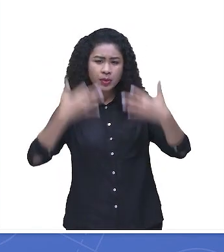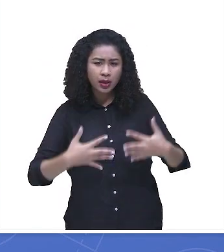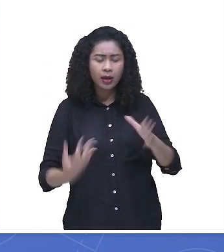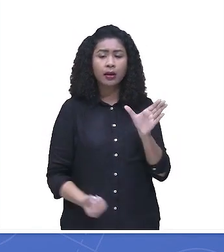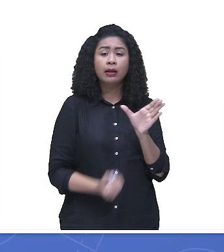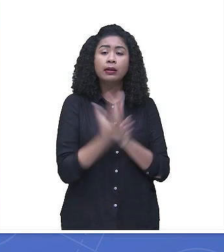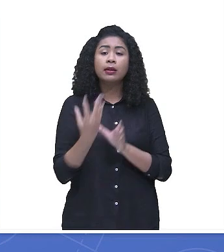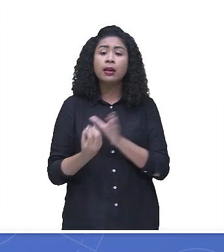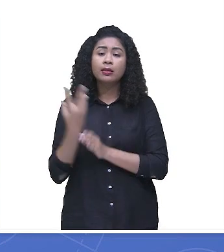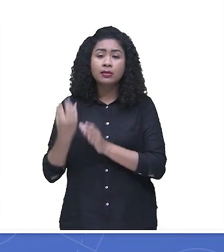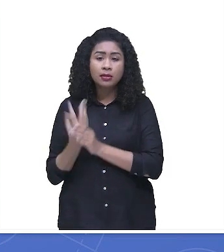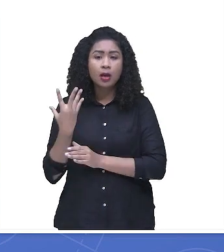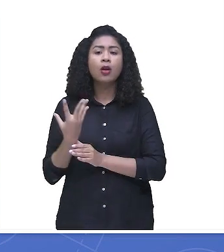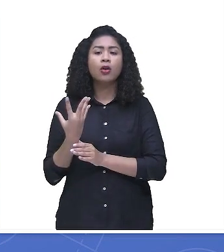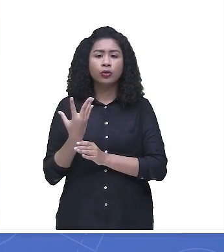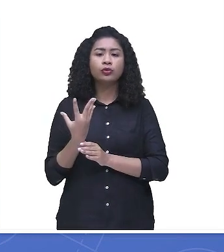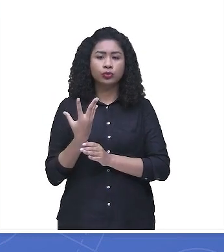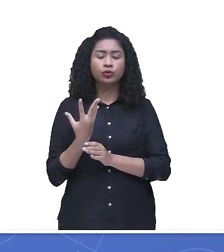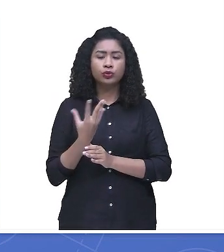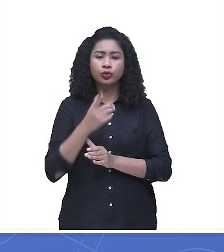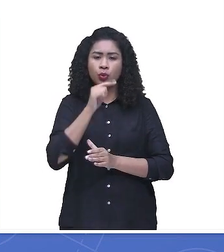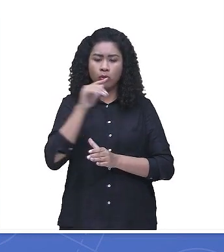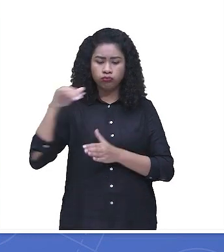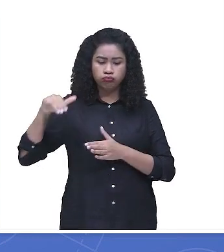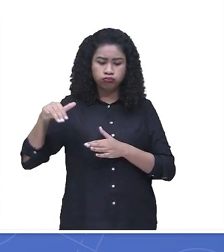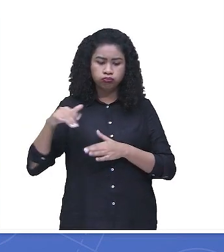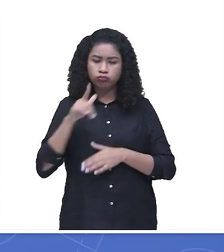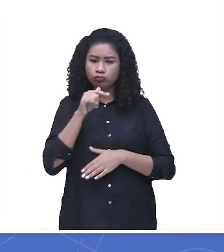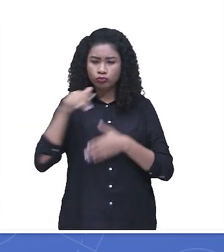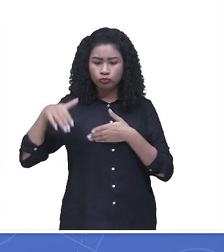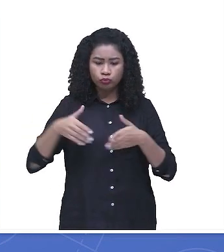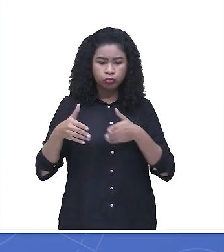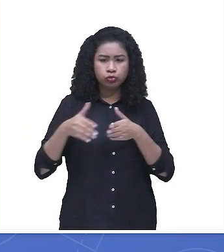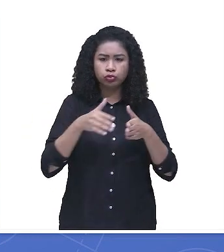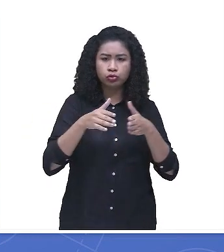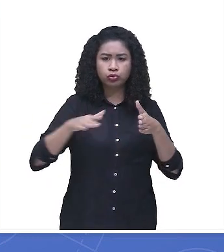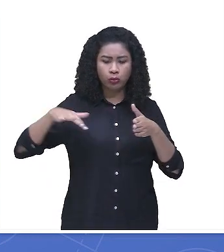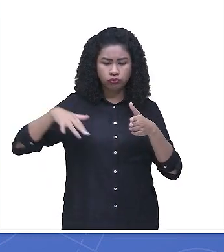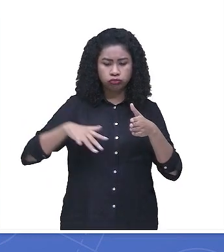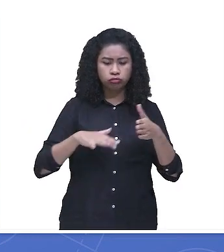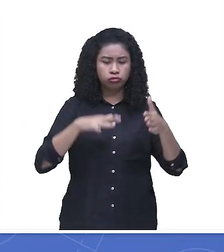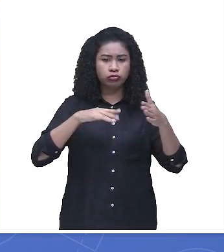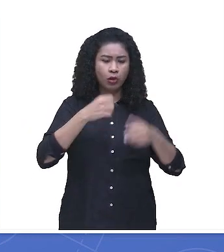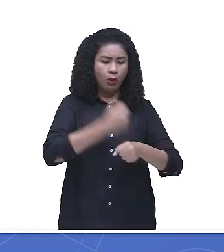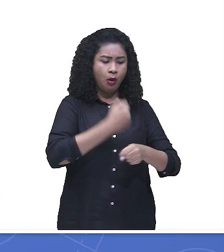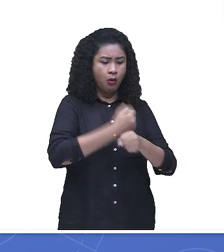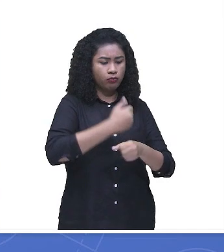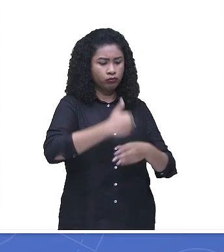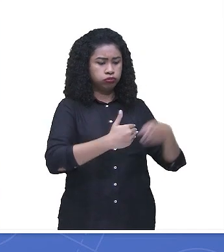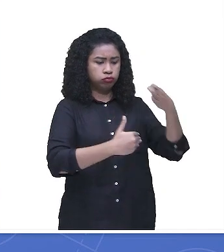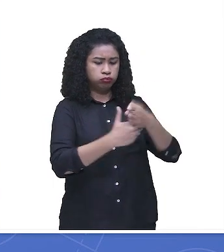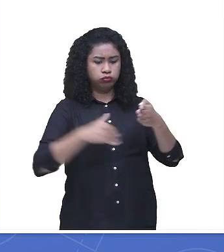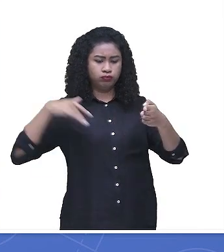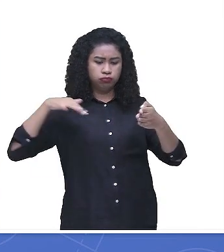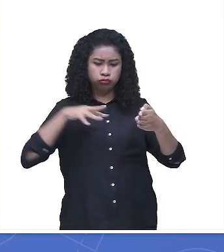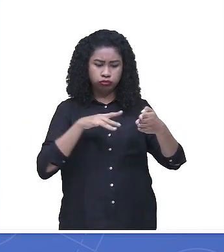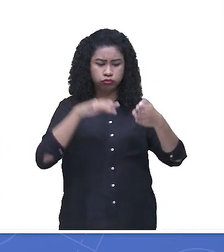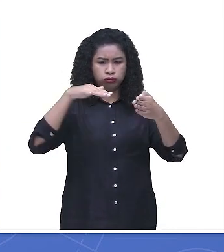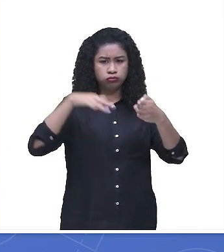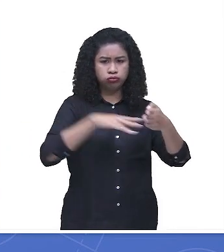criação de barragens, de diques, observar a cheia e a vazante dos grandes rios e